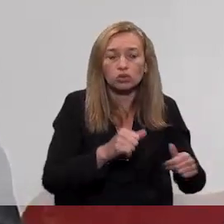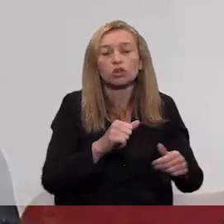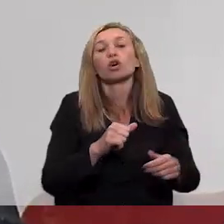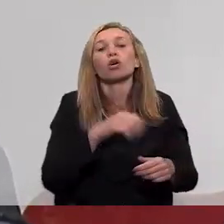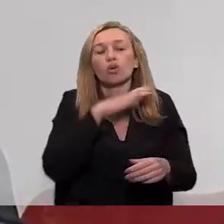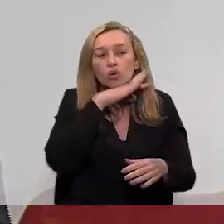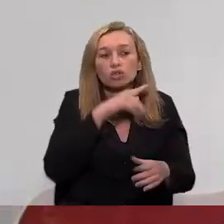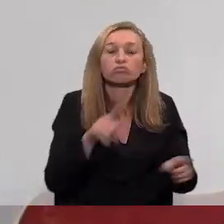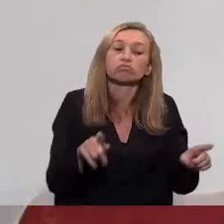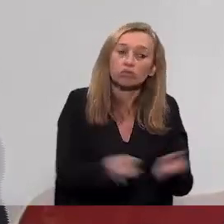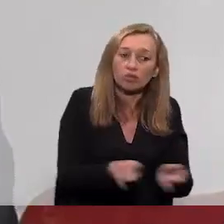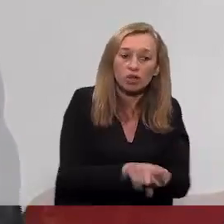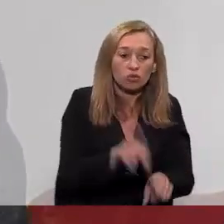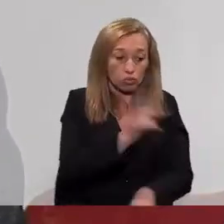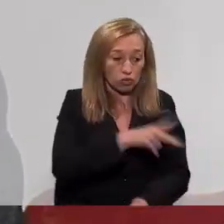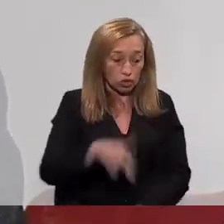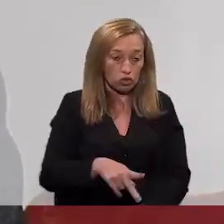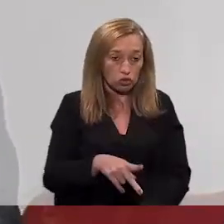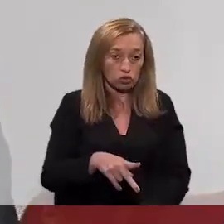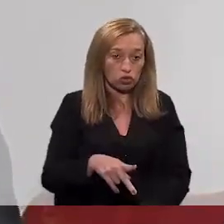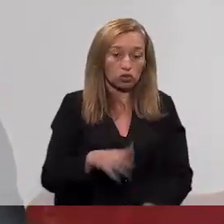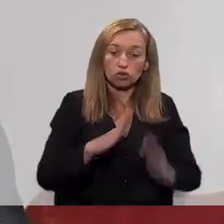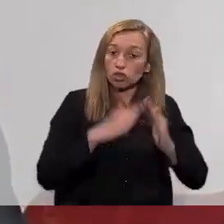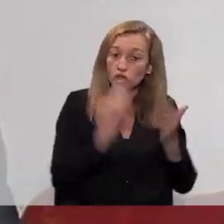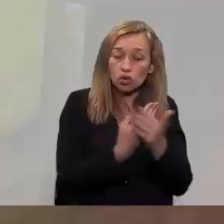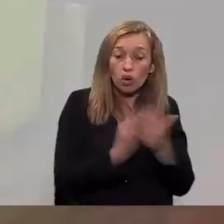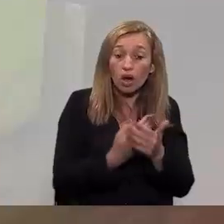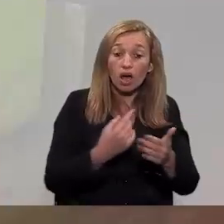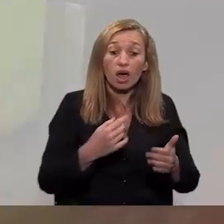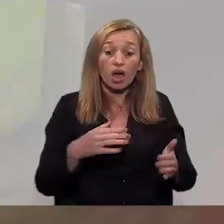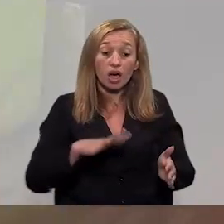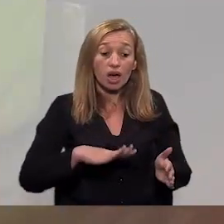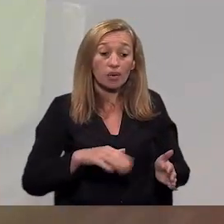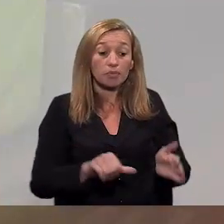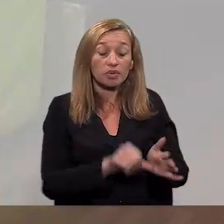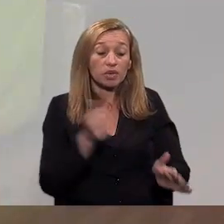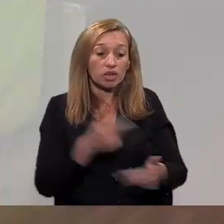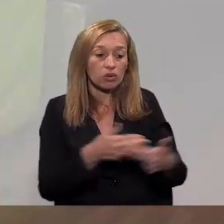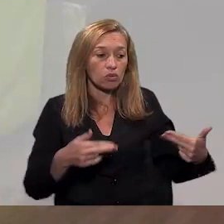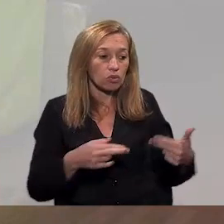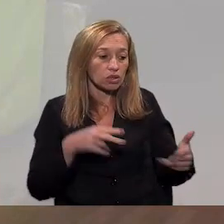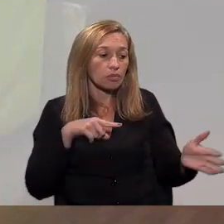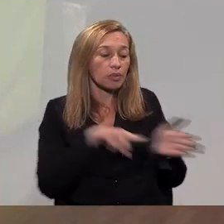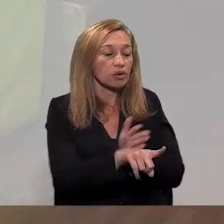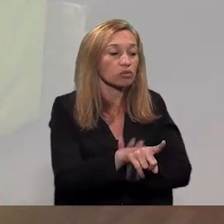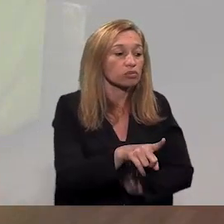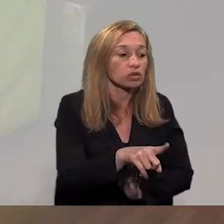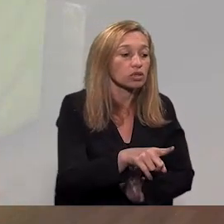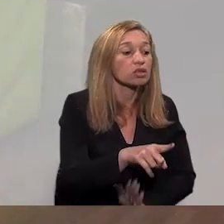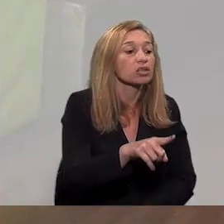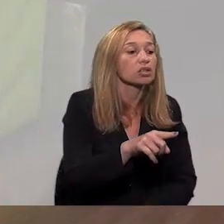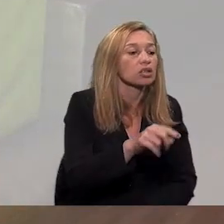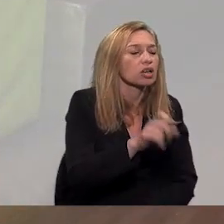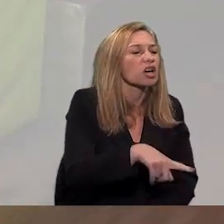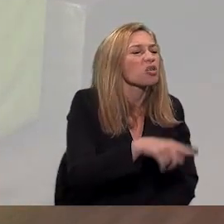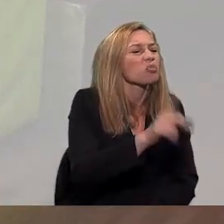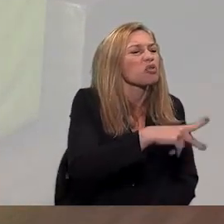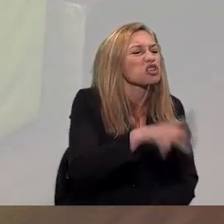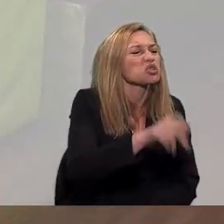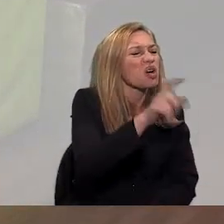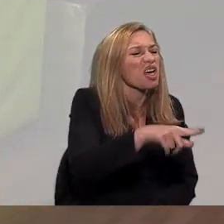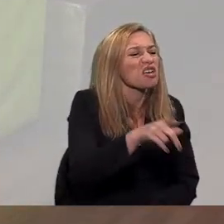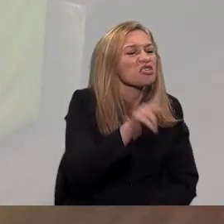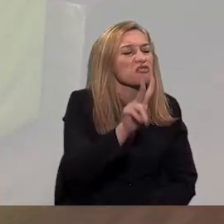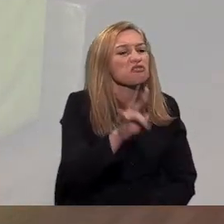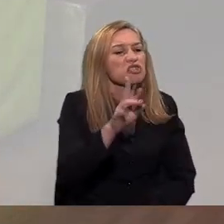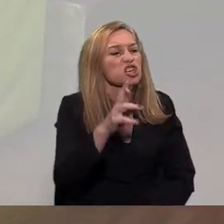ruim e, como professor de escola, a primeira coisa que a criança da minha escola pergunta é: professor, é vírus? Então